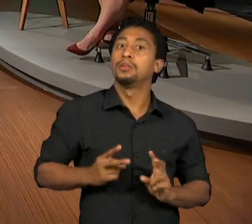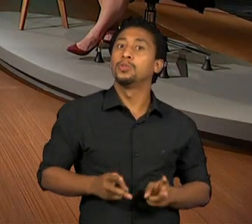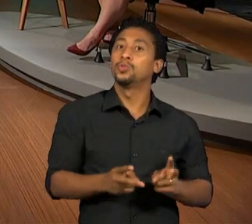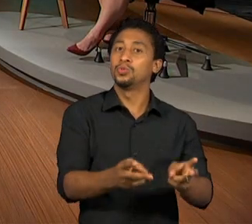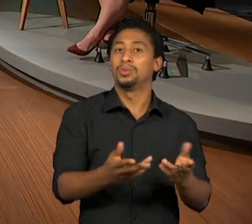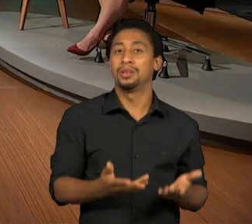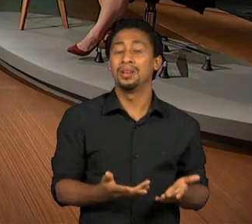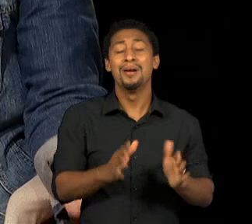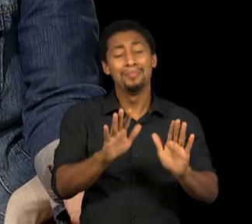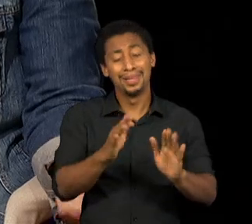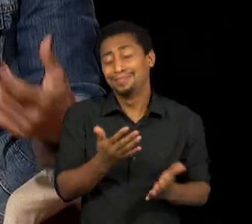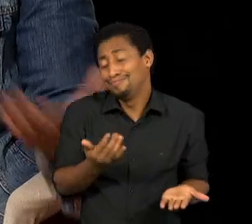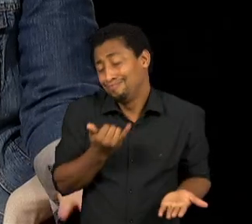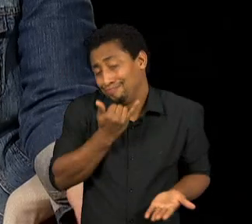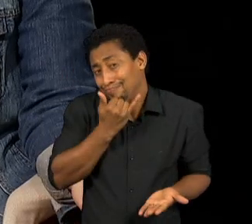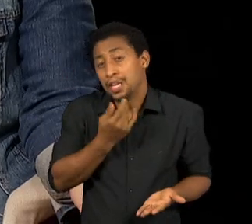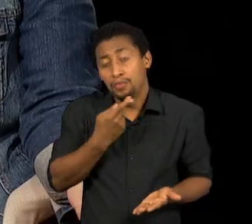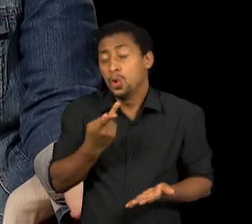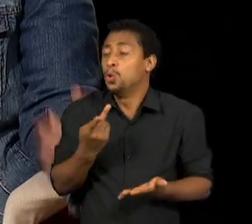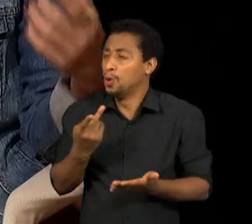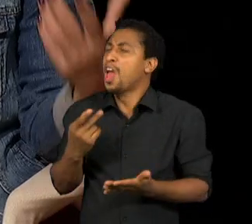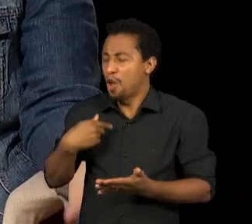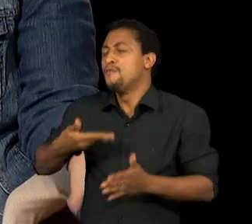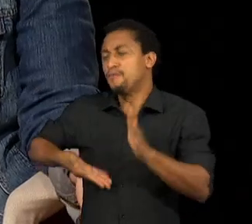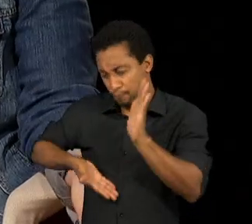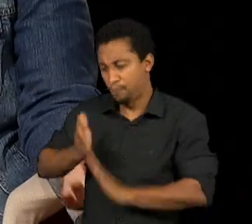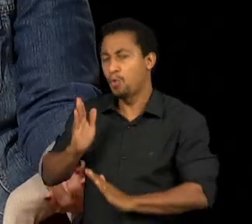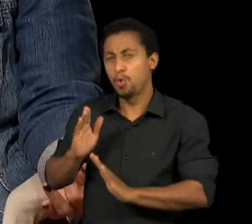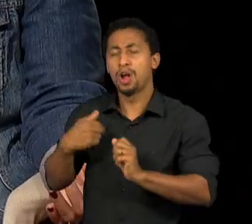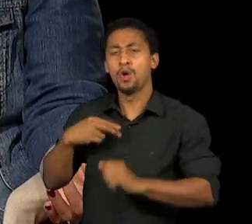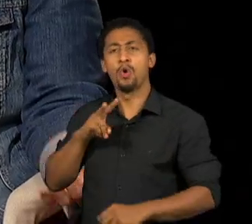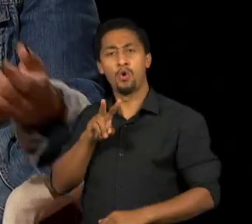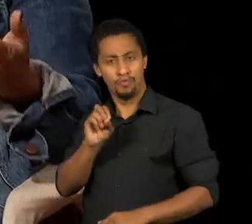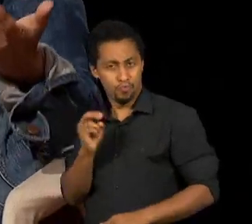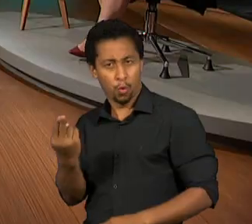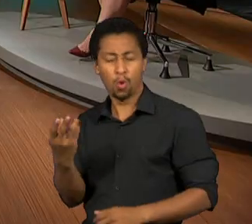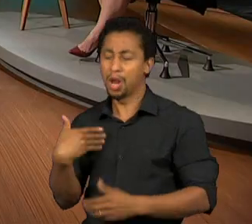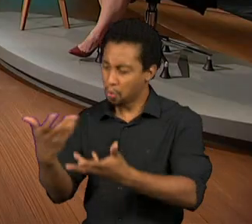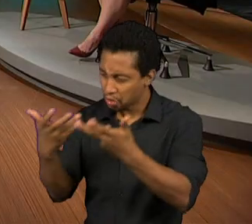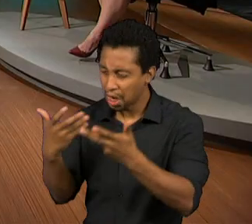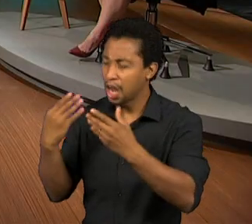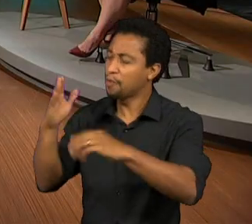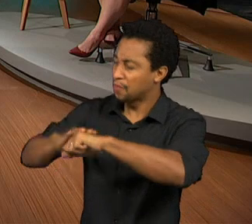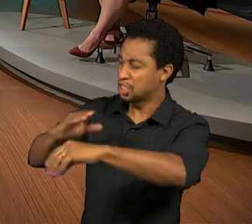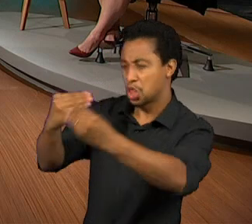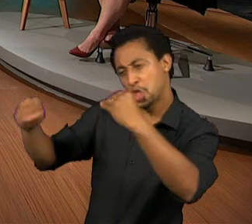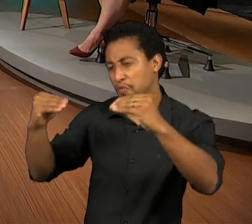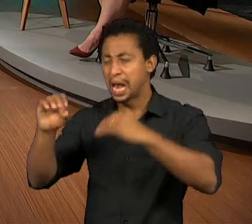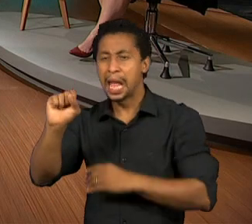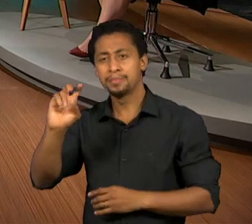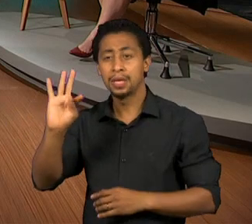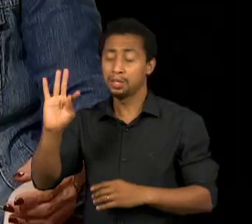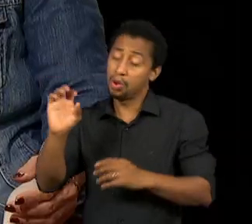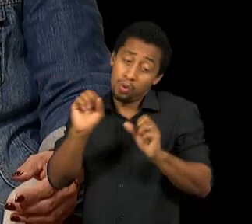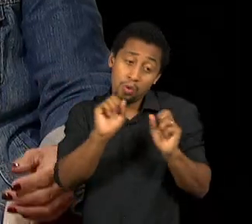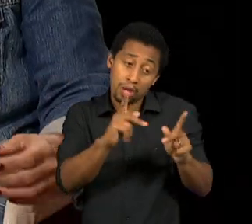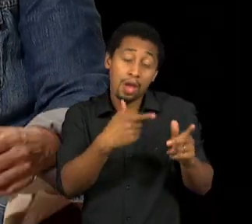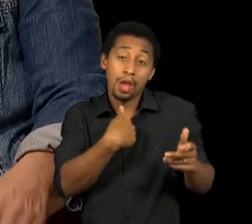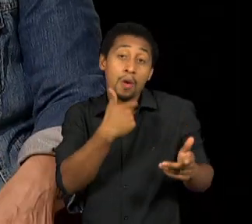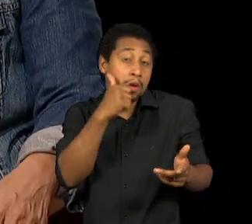você, sabe? Então vamos, te dou todo o apoio. Mas assim, eu acabei sendo... julgada,